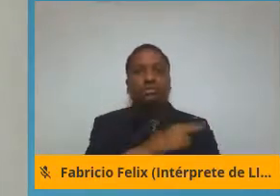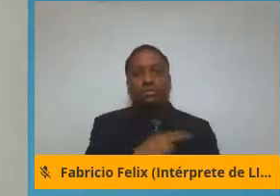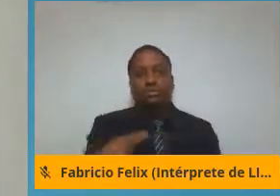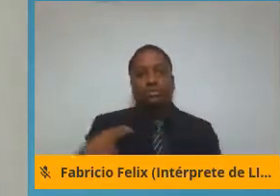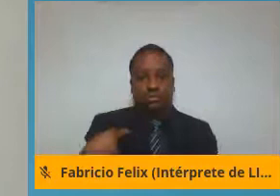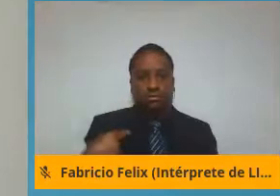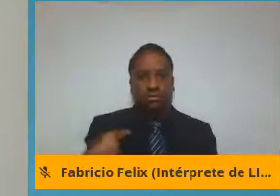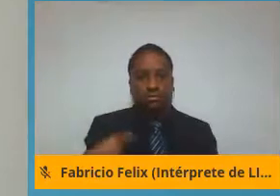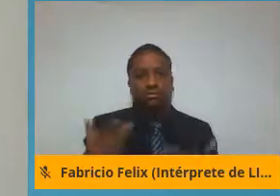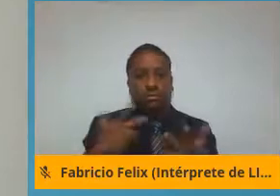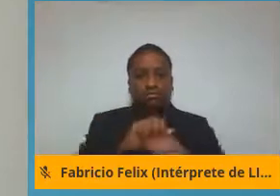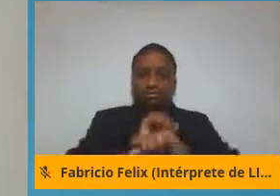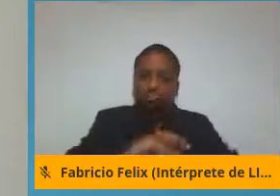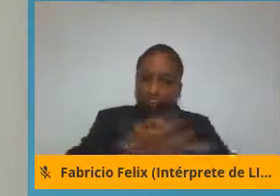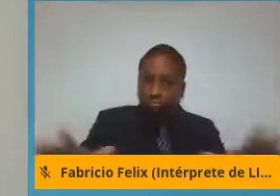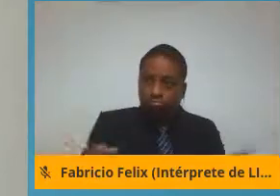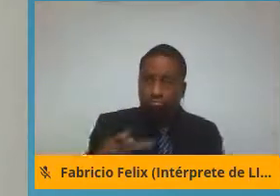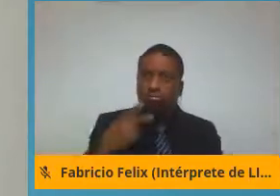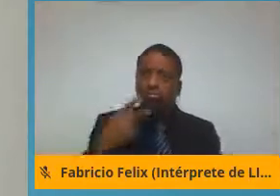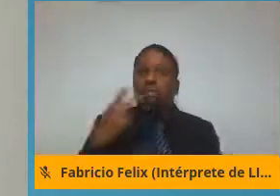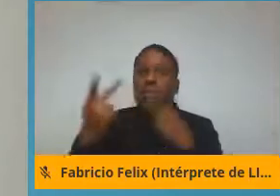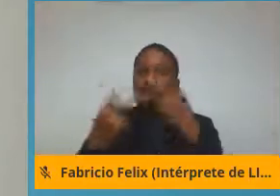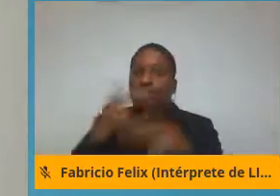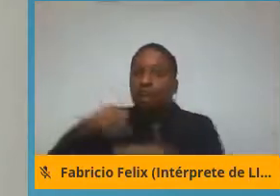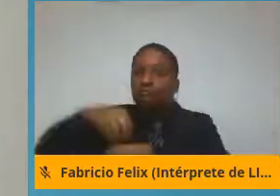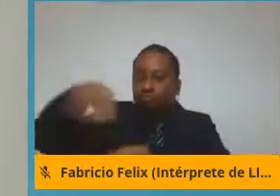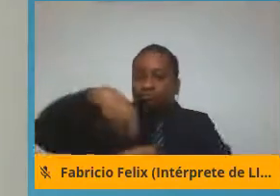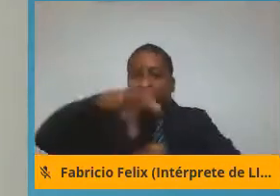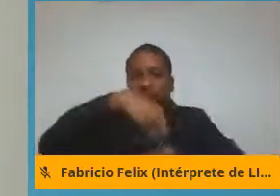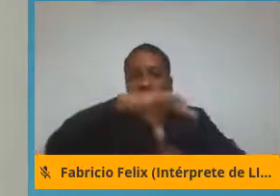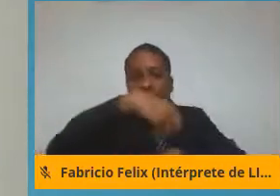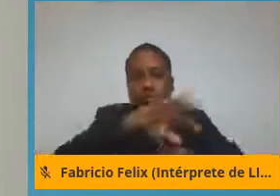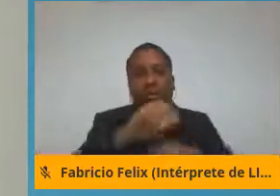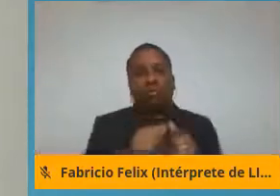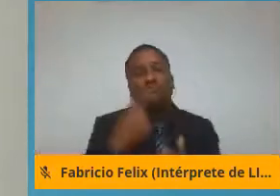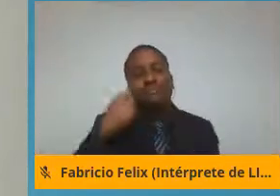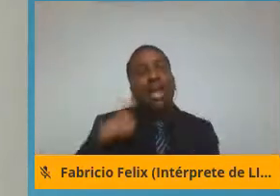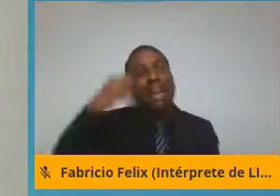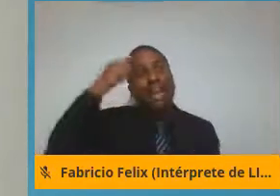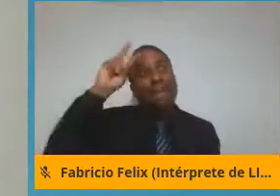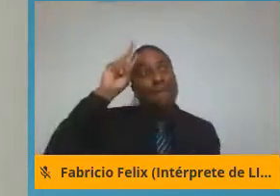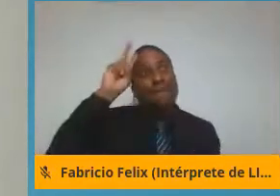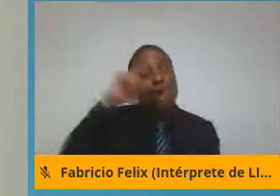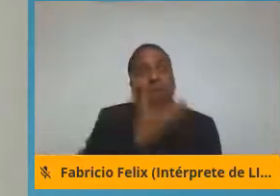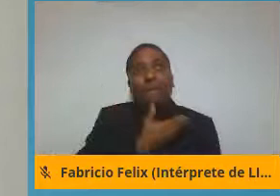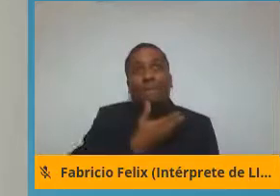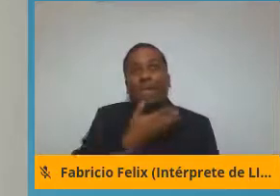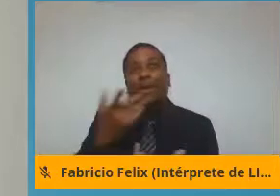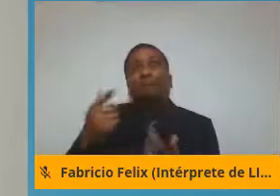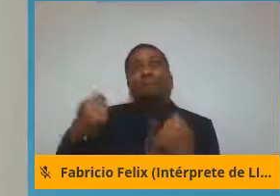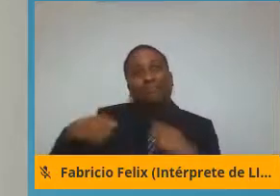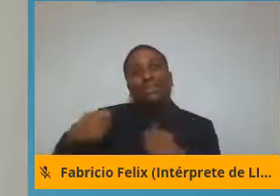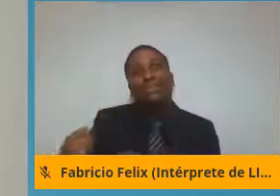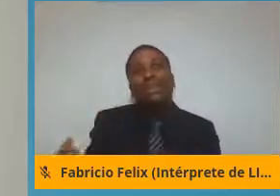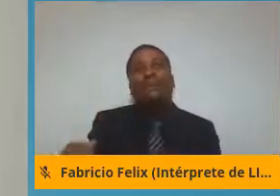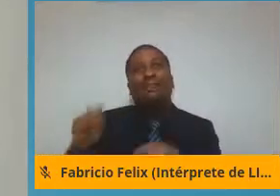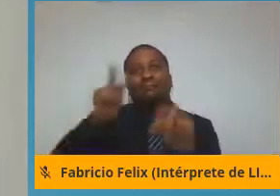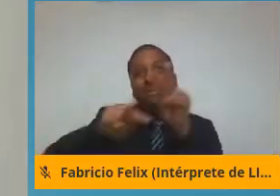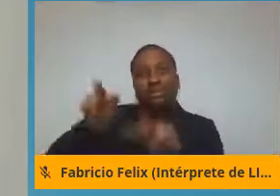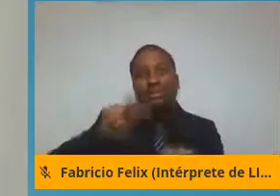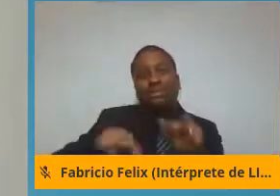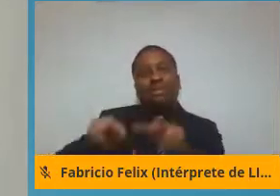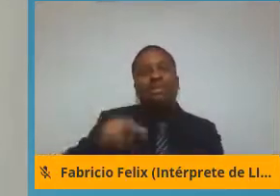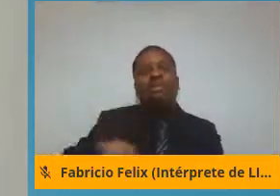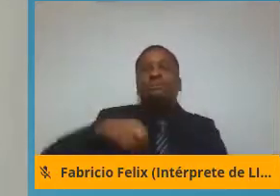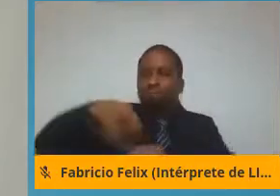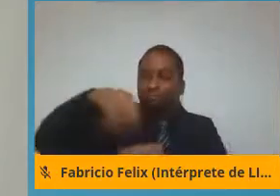quiser espalhar, para quem achou alguma coisa, eu lembrei do fulaninho que devia estar assistindo isso, então vocês podem entrar lá no YouTube da Uncisal